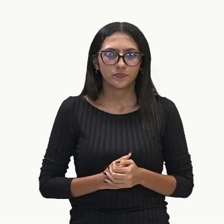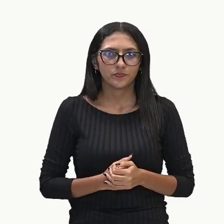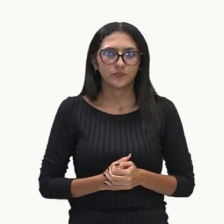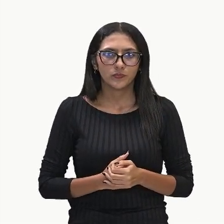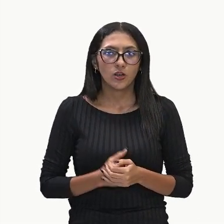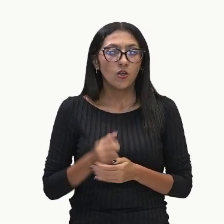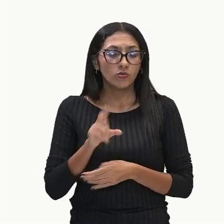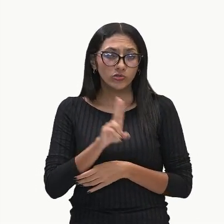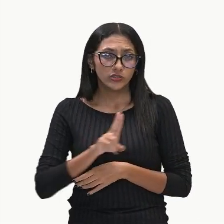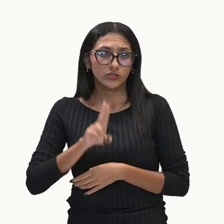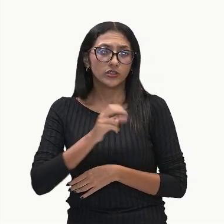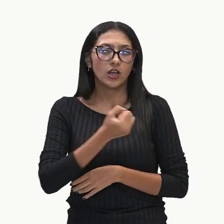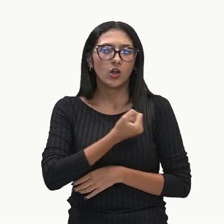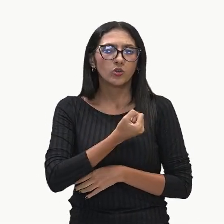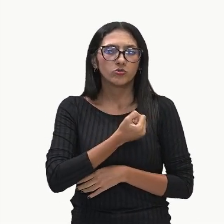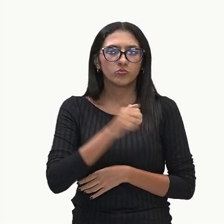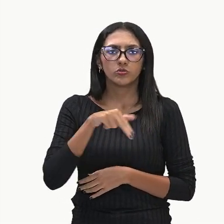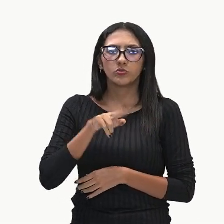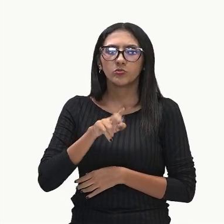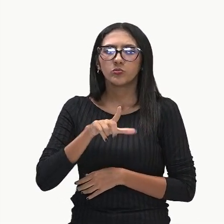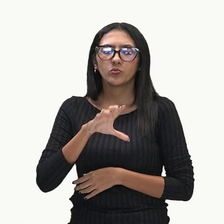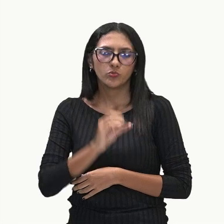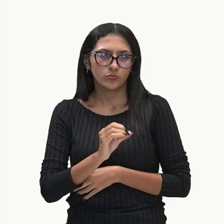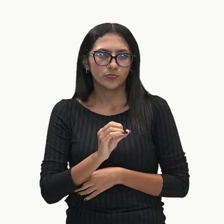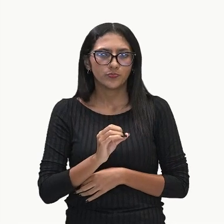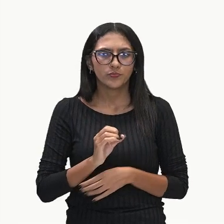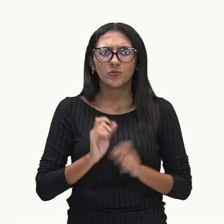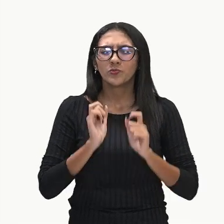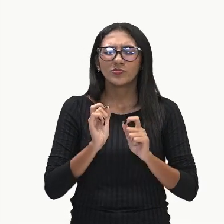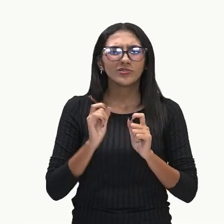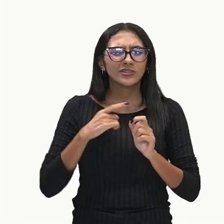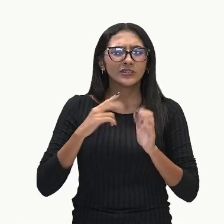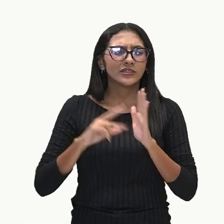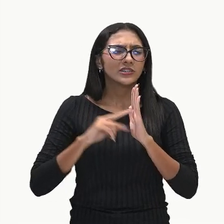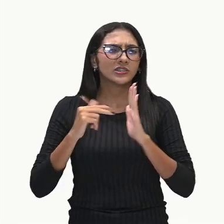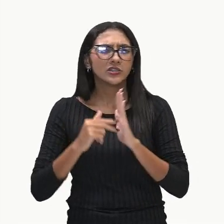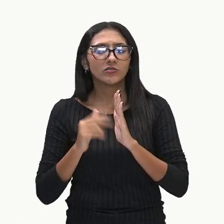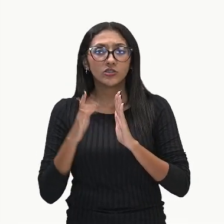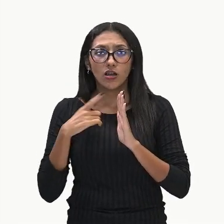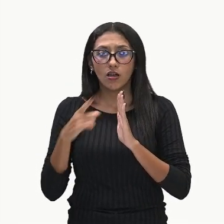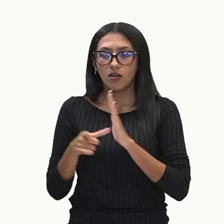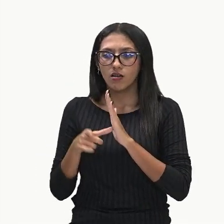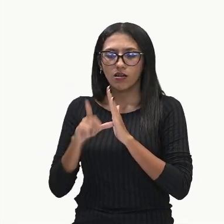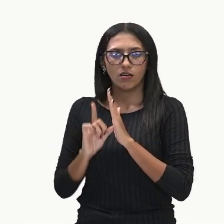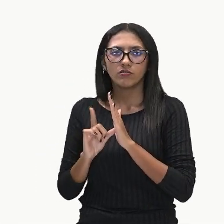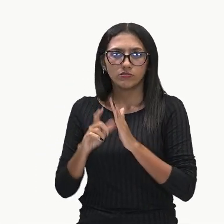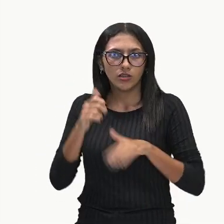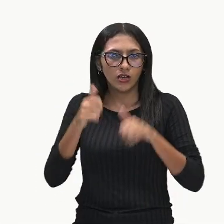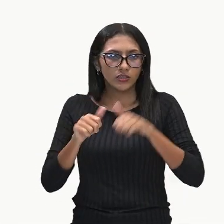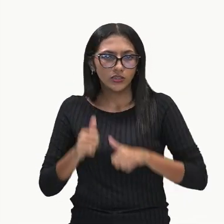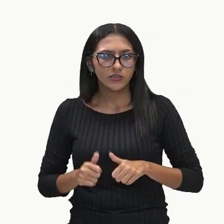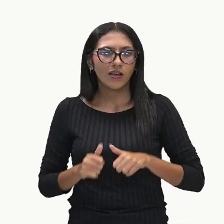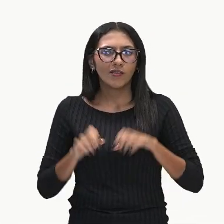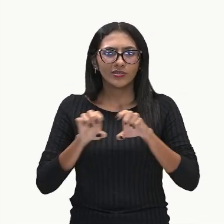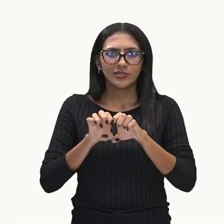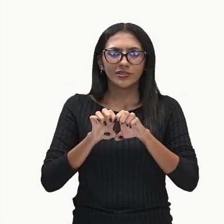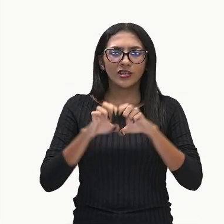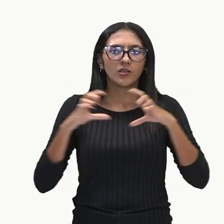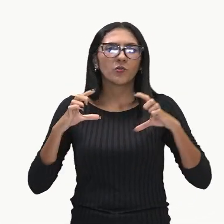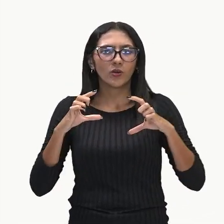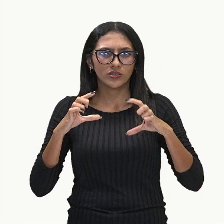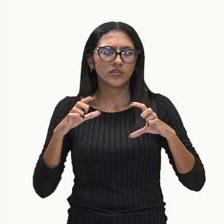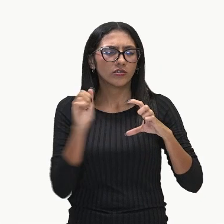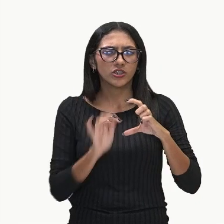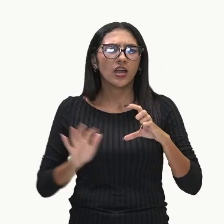do produto nulo. O que é isso, professora? O que nós analisamos ainda agora, lá na equação, naquela forma ali mais